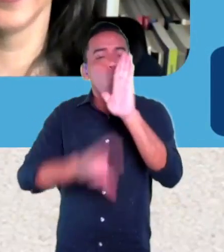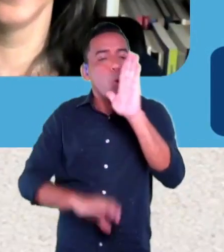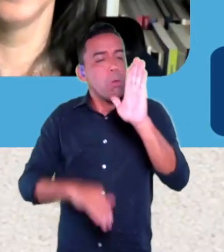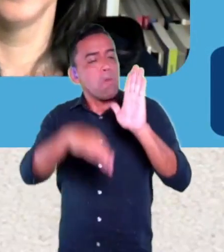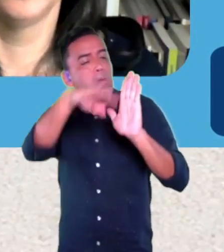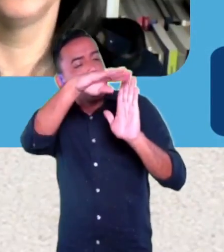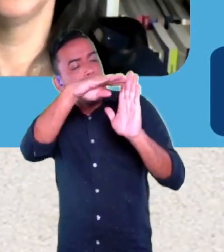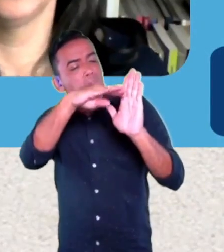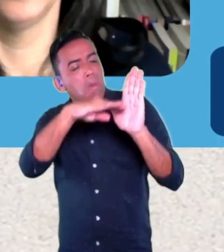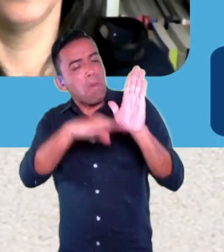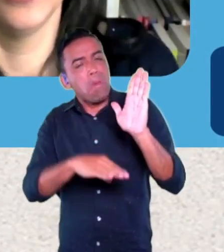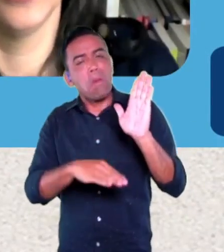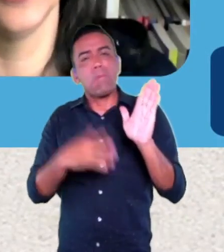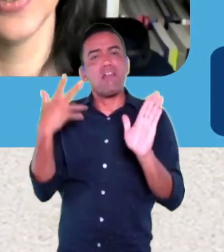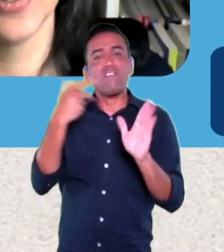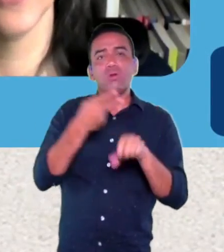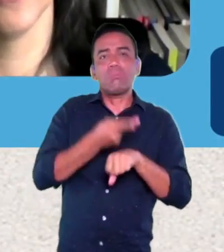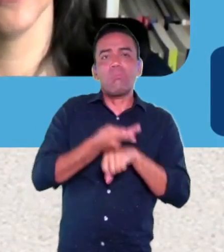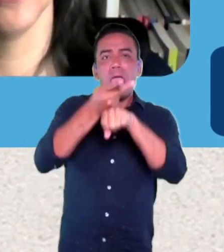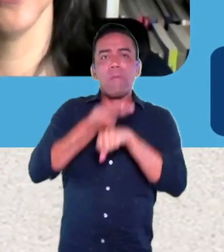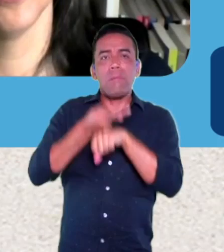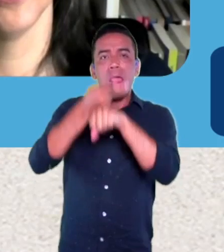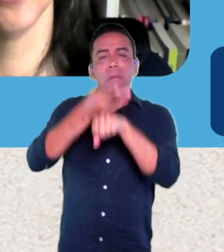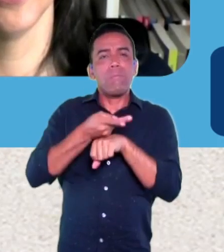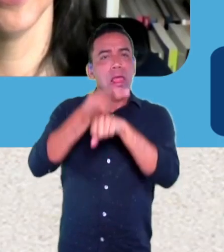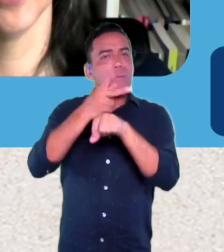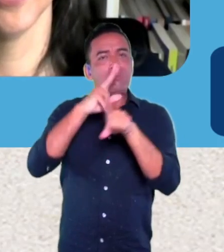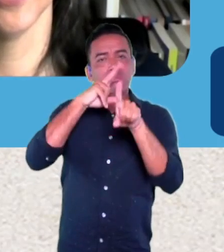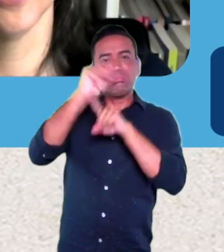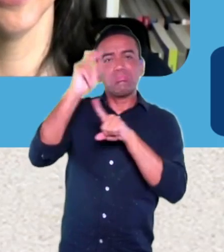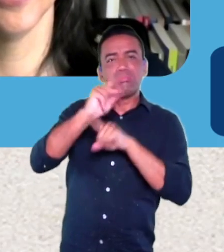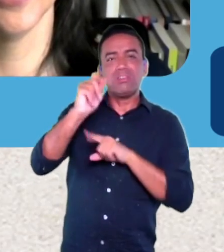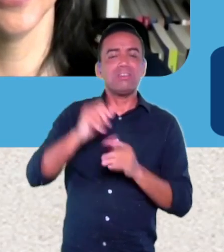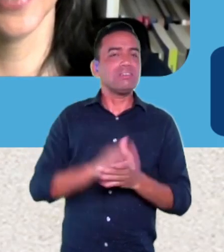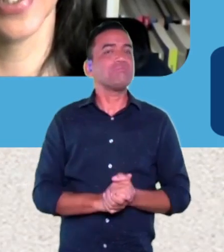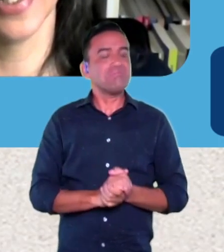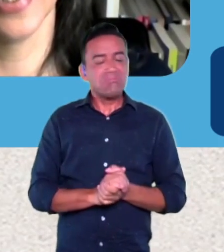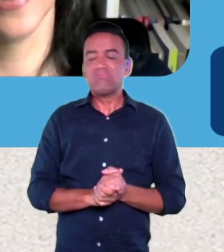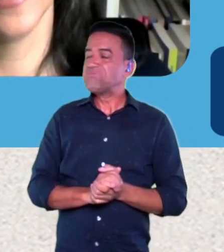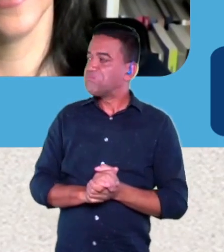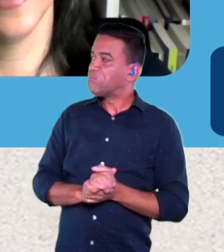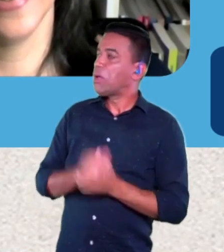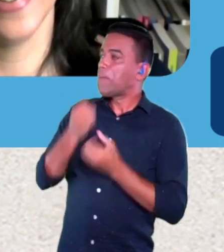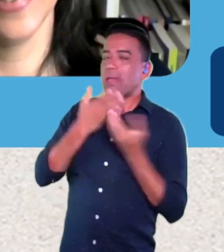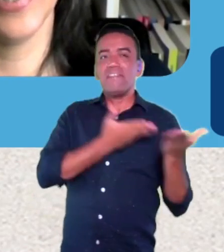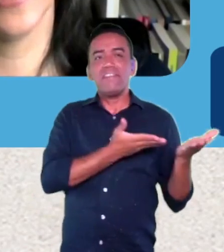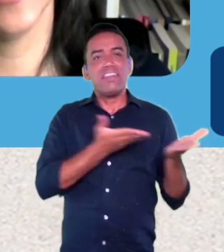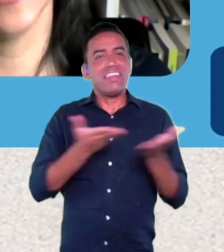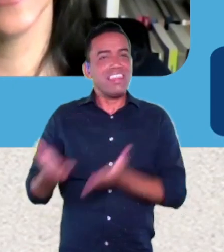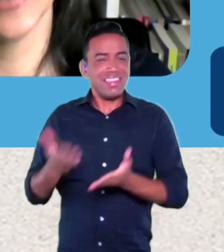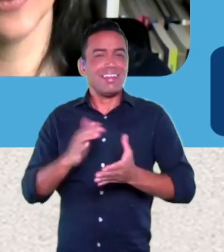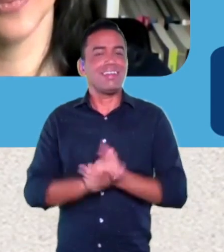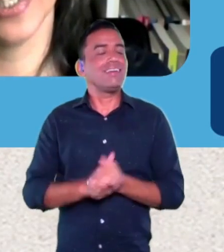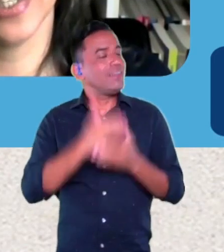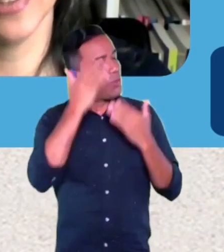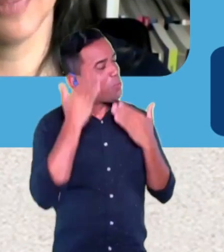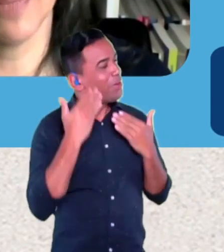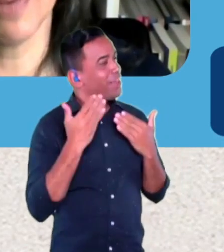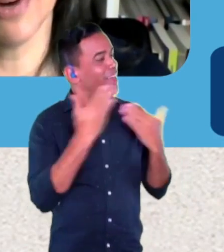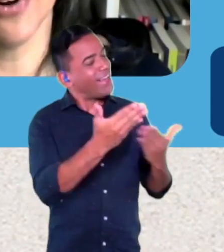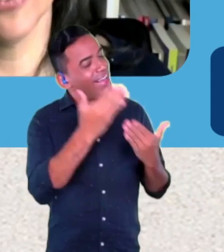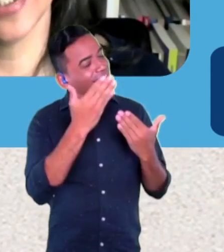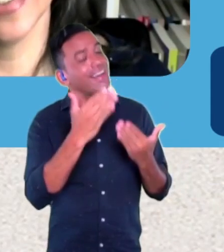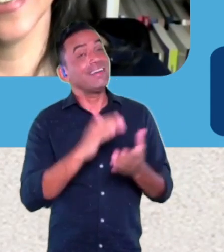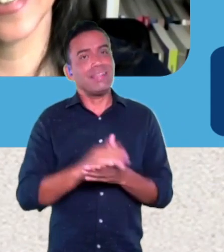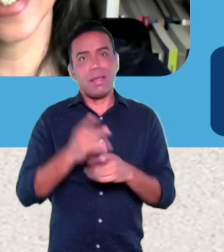Cheio de prêmios, está feliz com essas indicações, imagino, né, Ana Elisa? Bem-vinda, viu? Obrigada, obrigada.